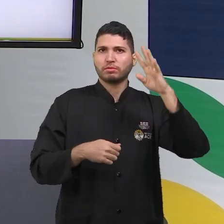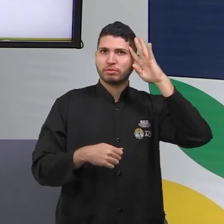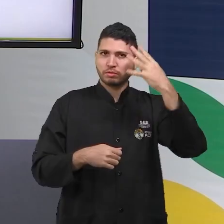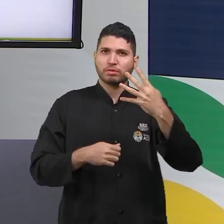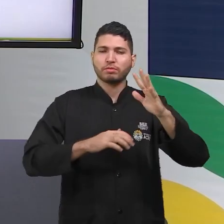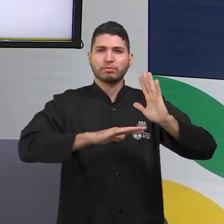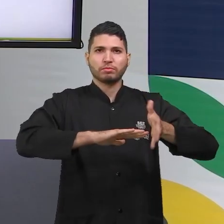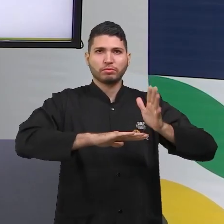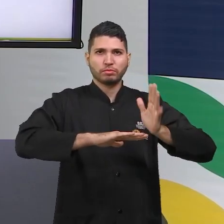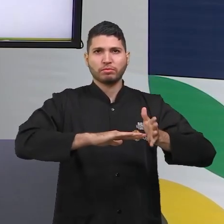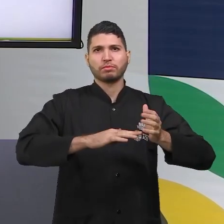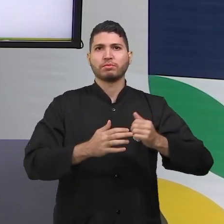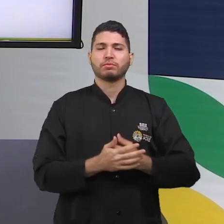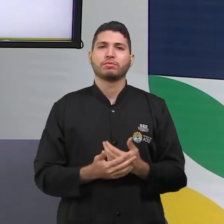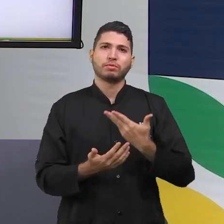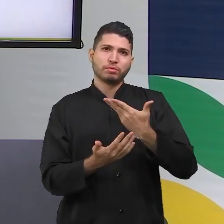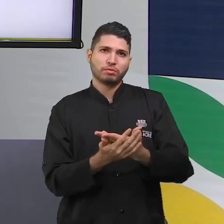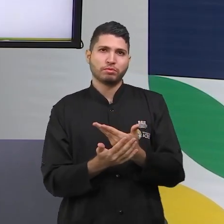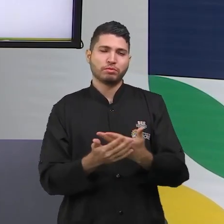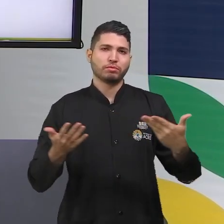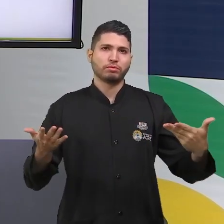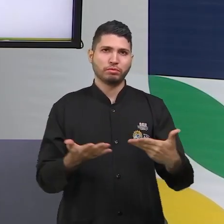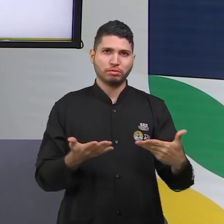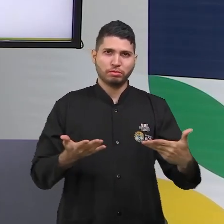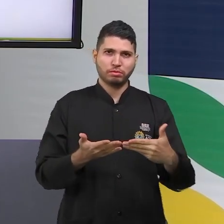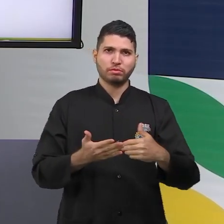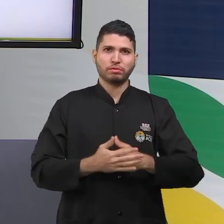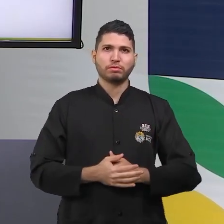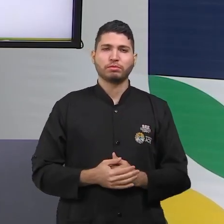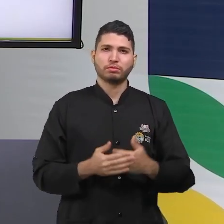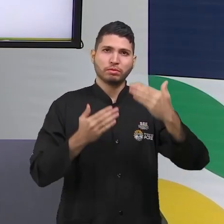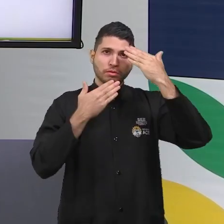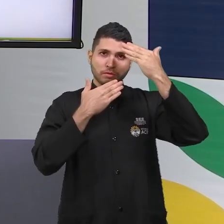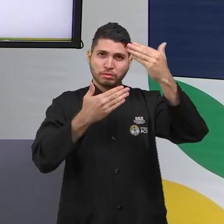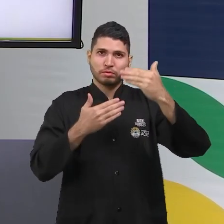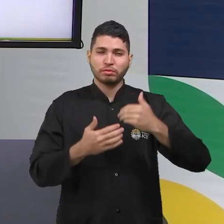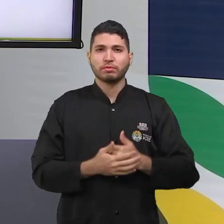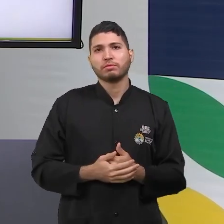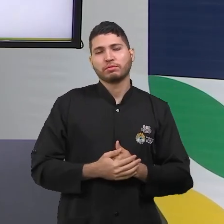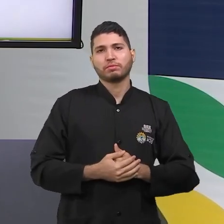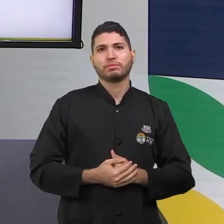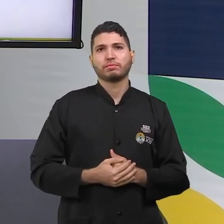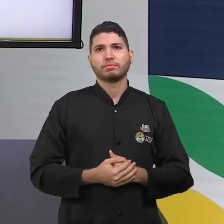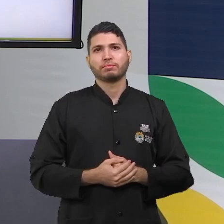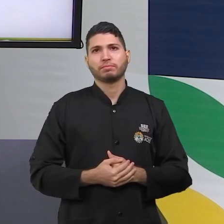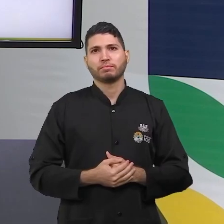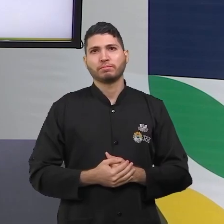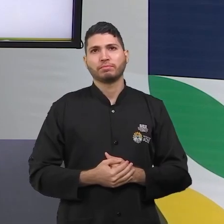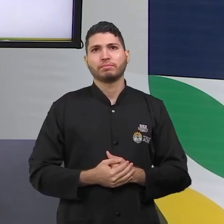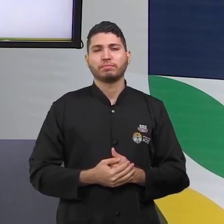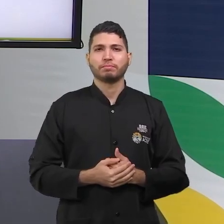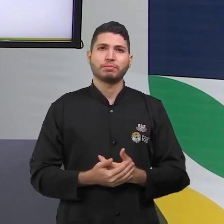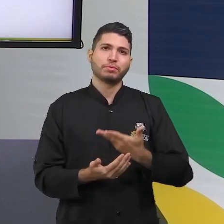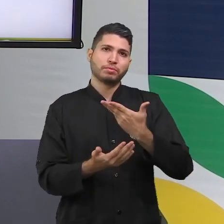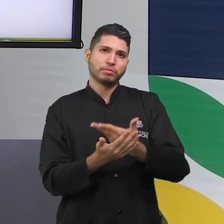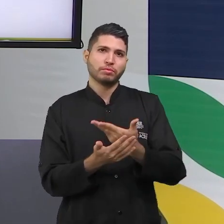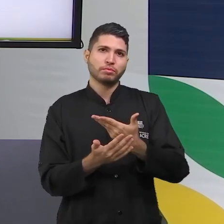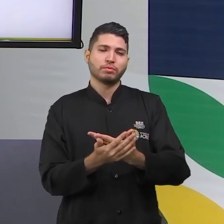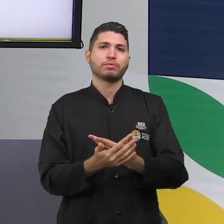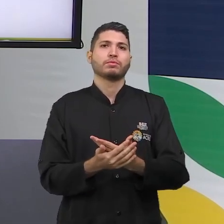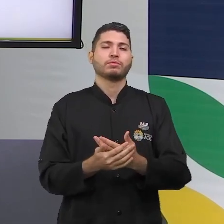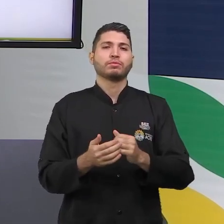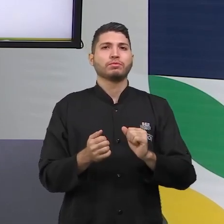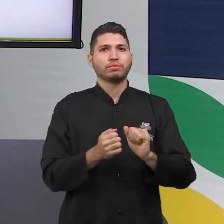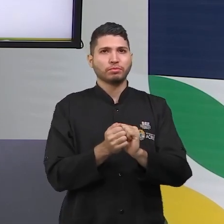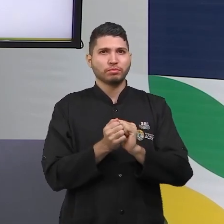contemporaneidade. Então, essa foi a nossa aula de hoje. Agradeço a todos vocês pela preferência, por estar comigo